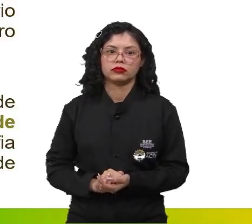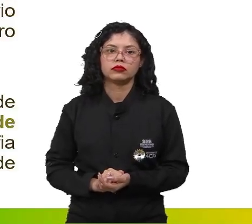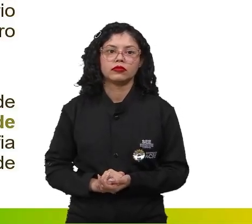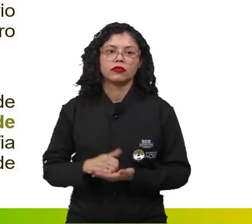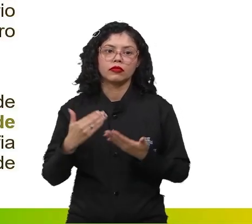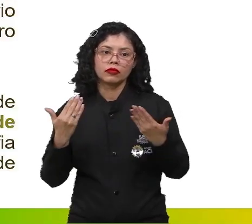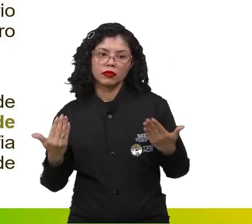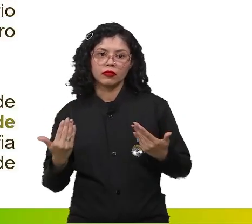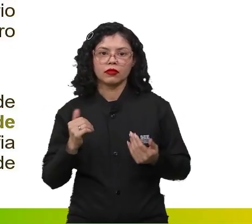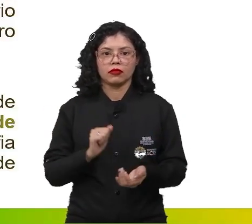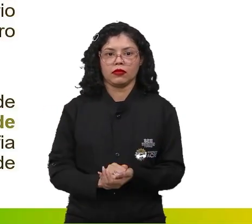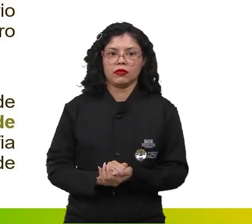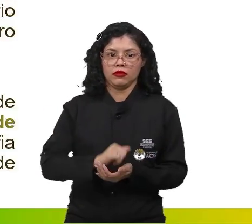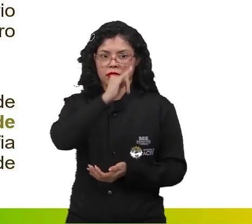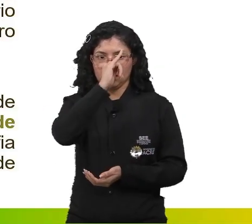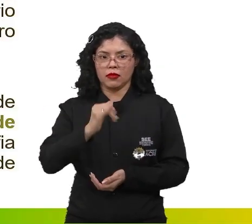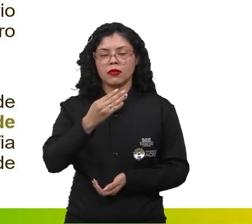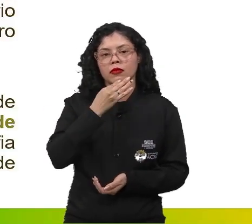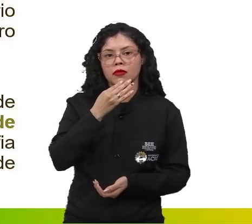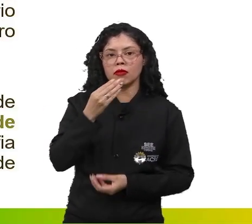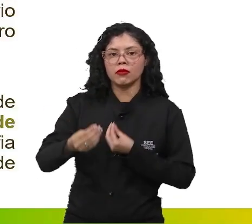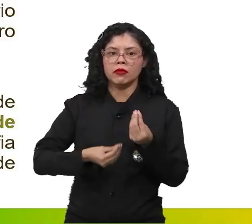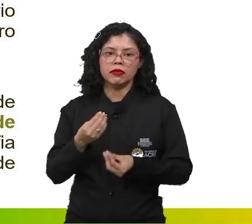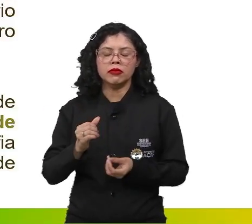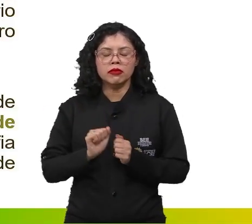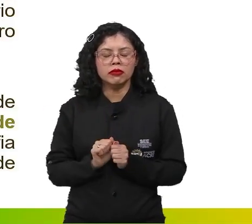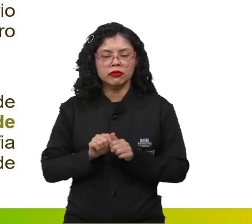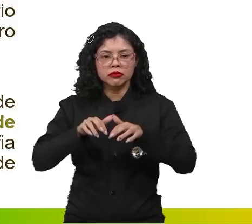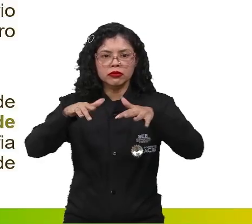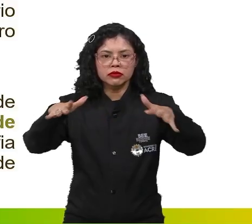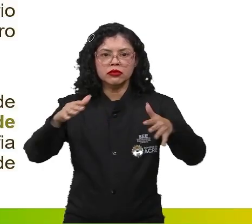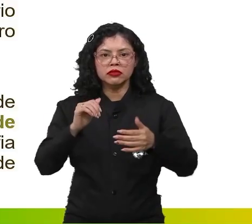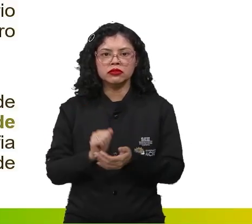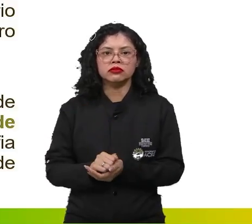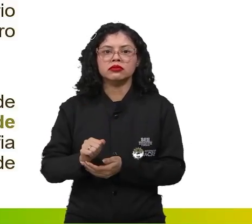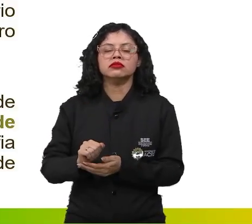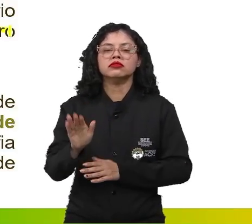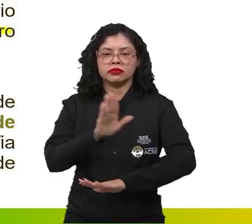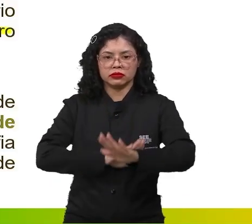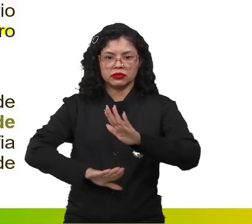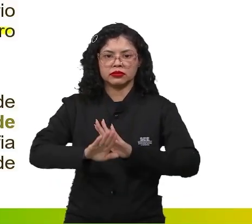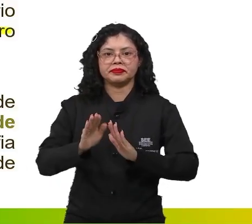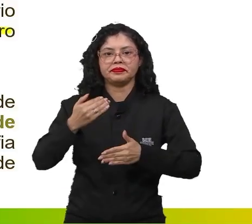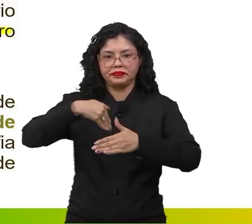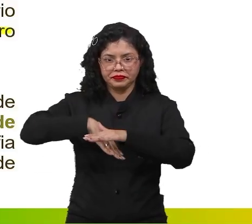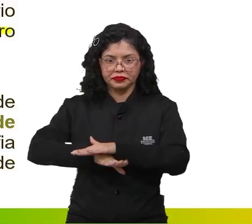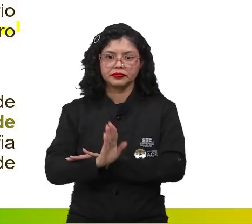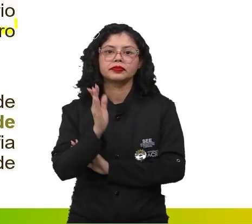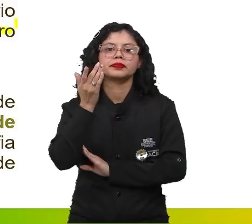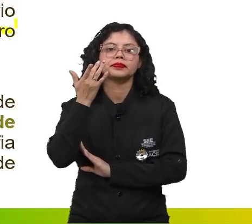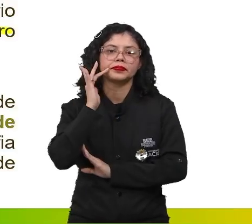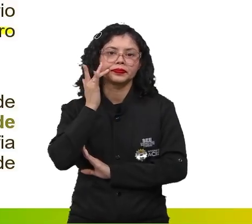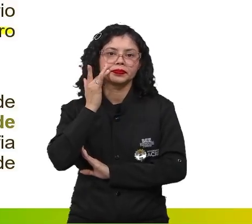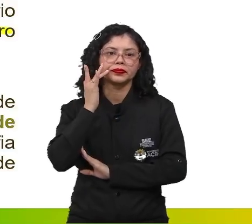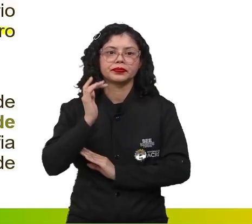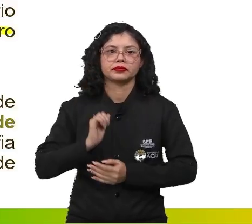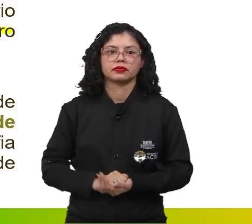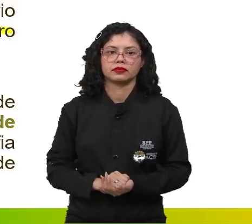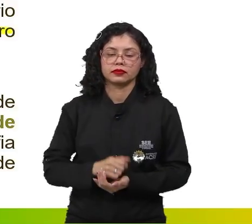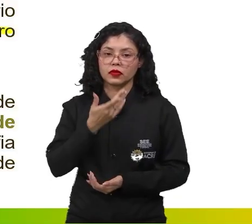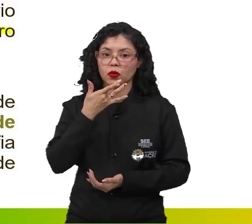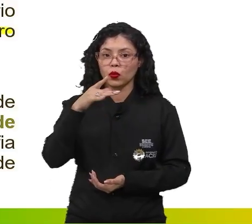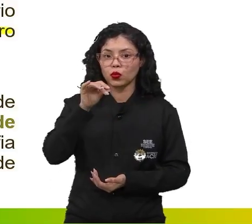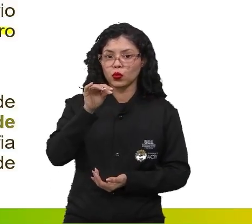história, com seu império conhecido por suas vastas reservas de ouro e